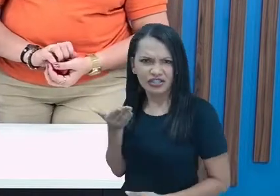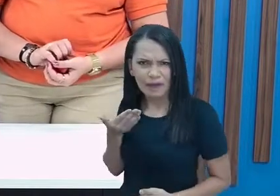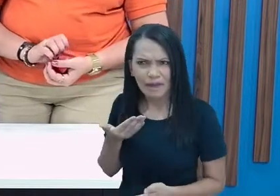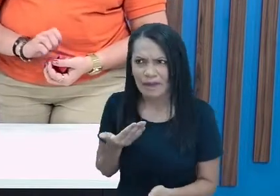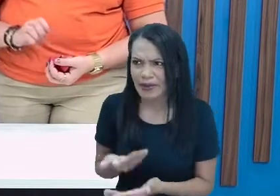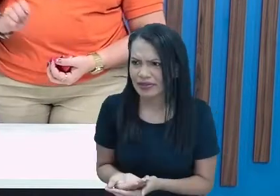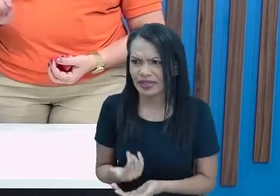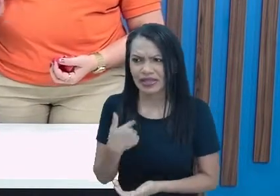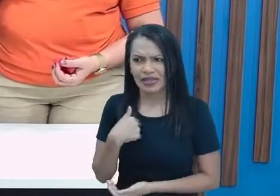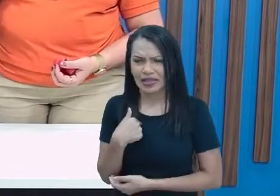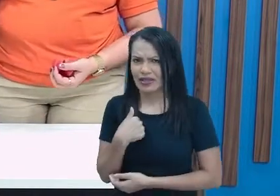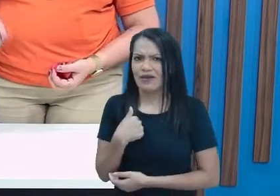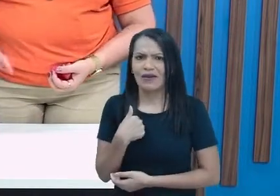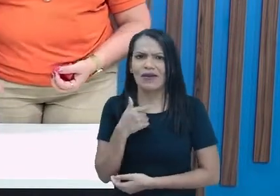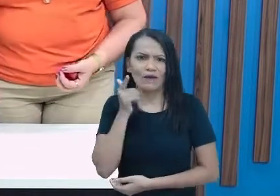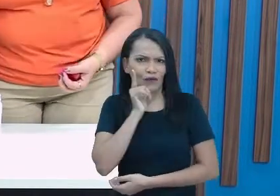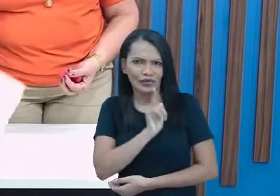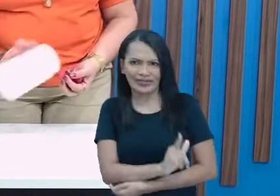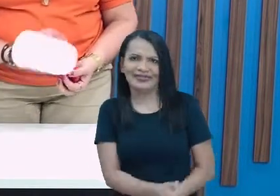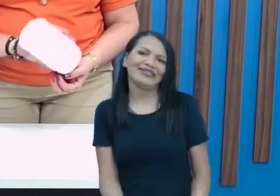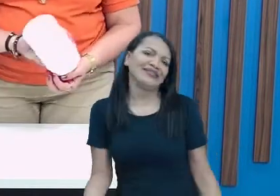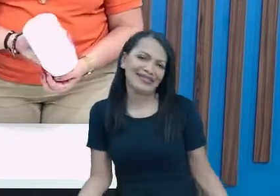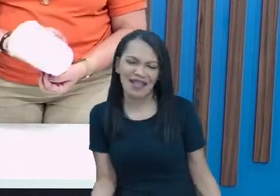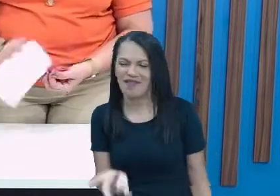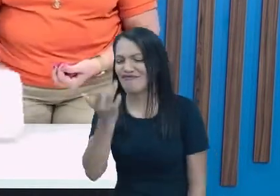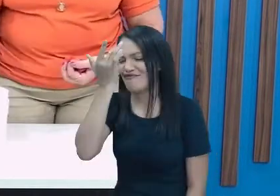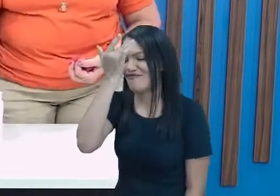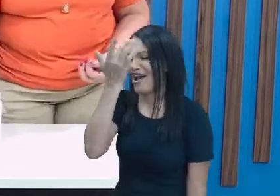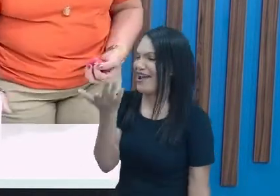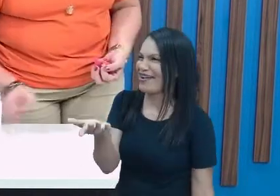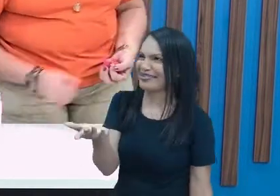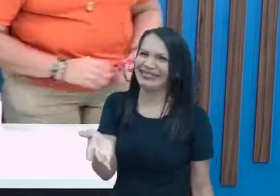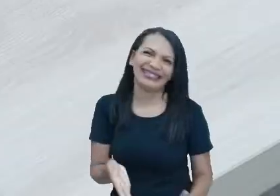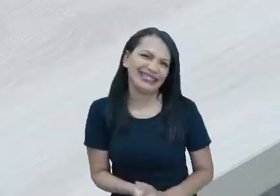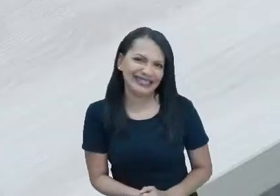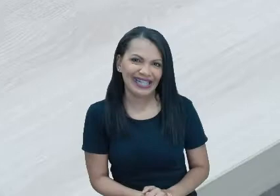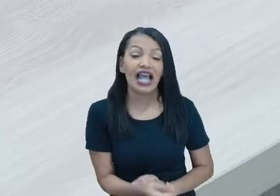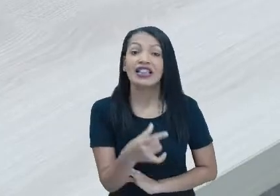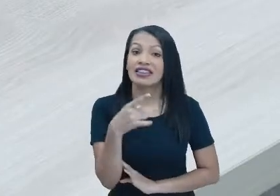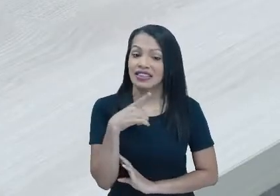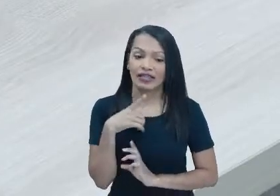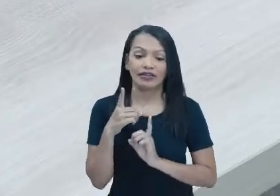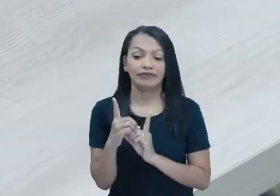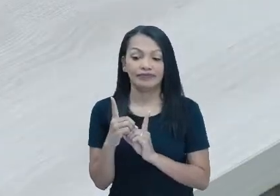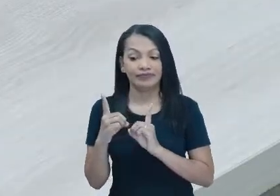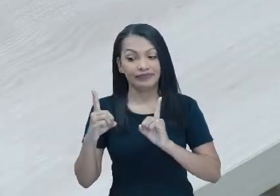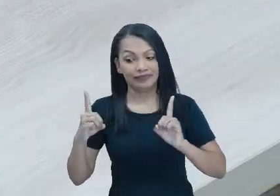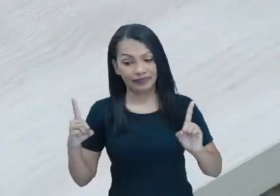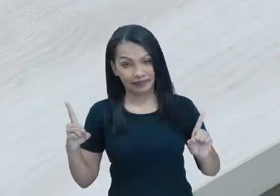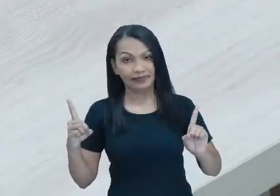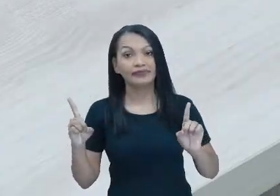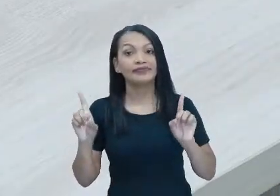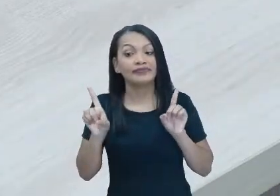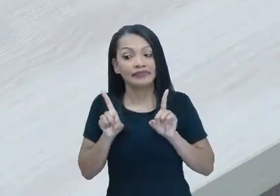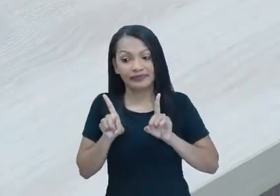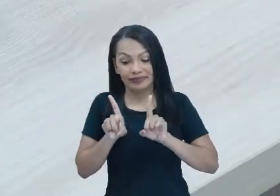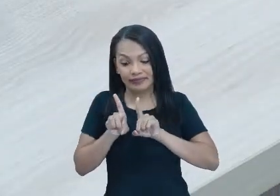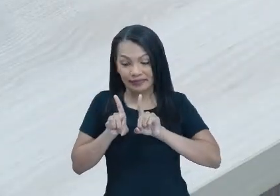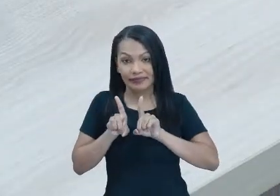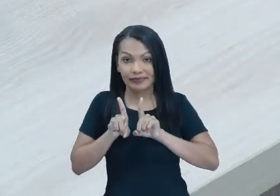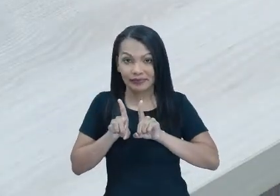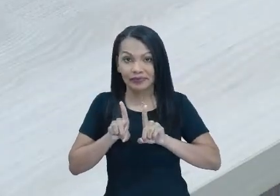daqui eu consigo. Assim é fácil. Não vale, né? A gente tem que ter uma certa cá, né? distância para aqui, para perto da